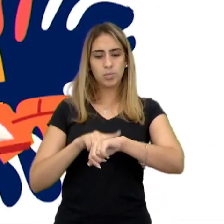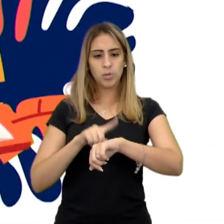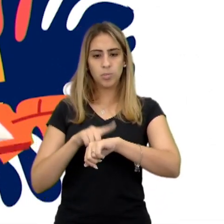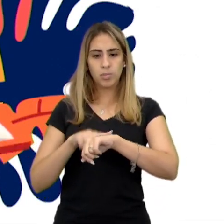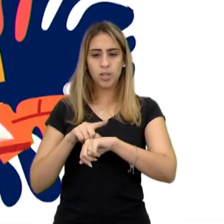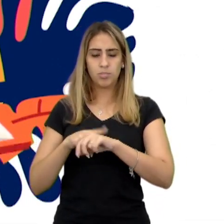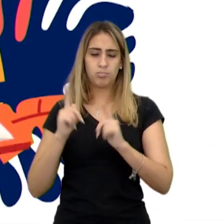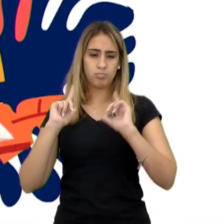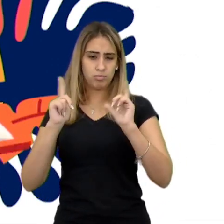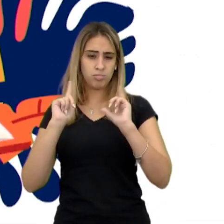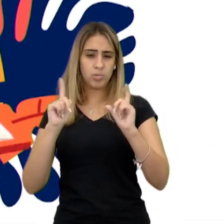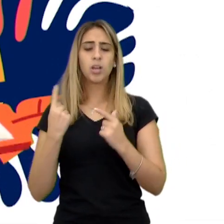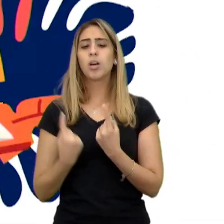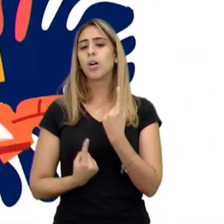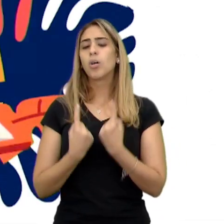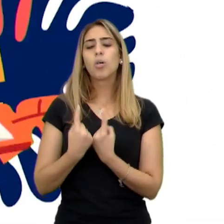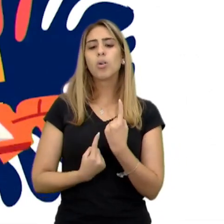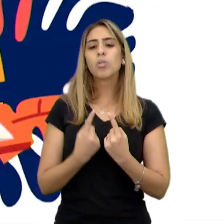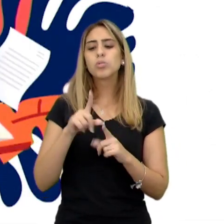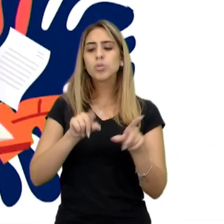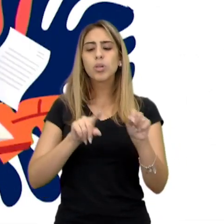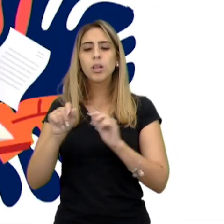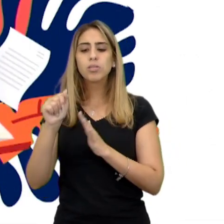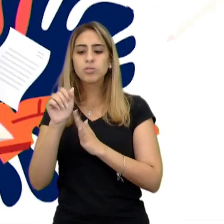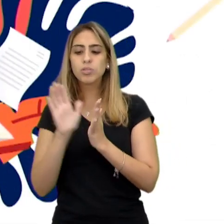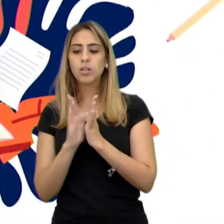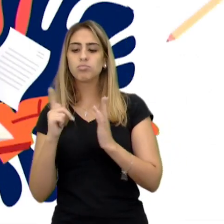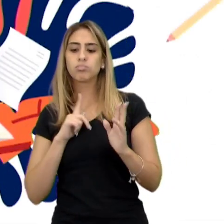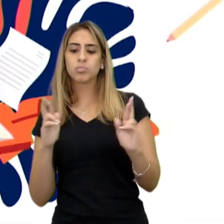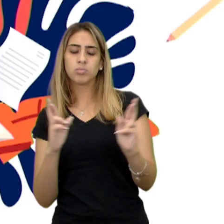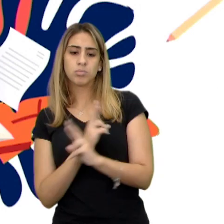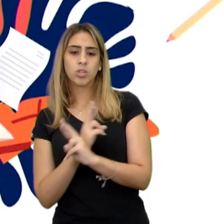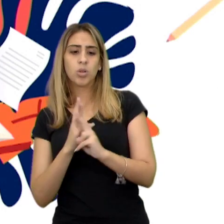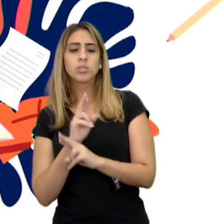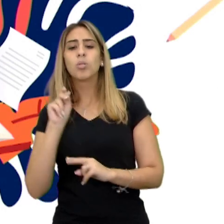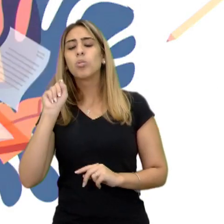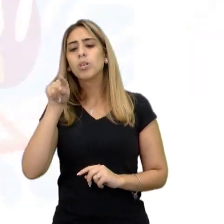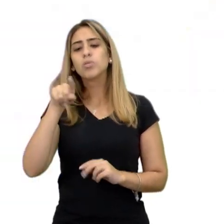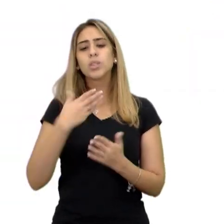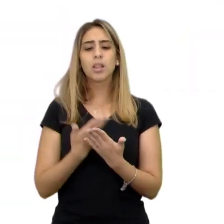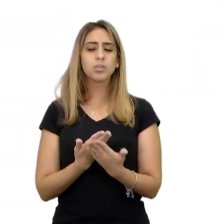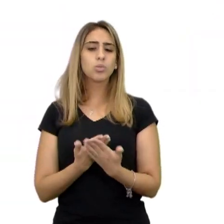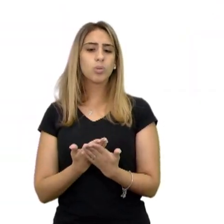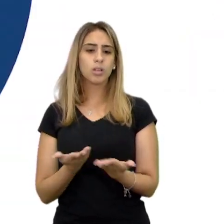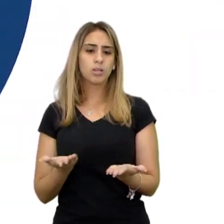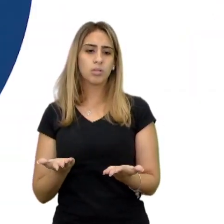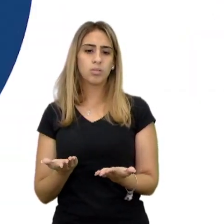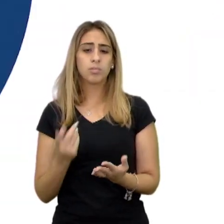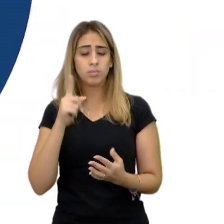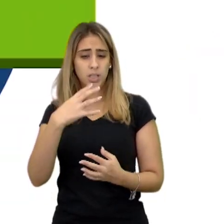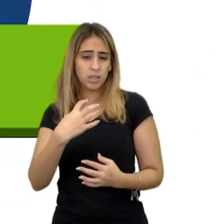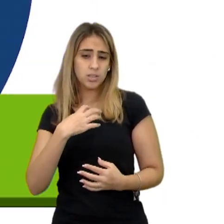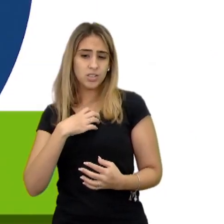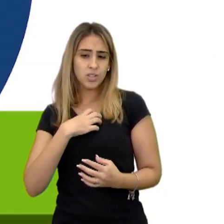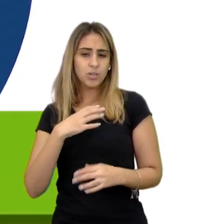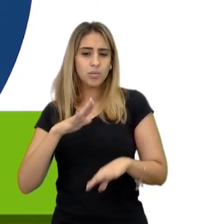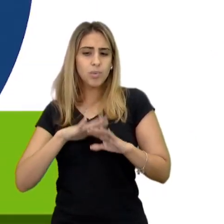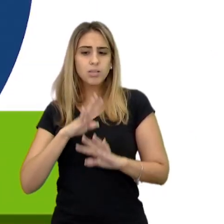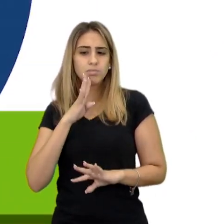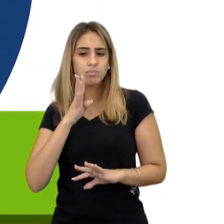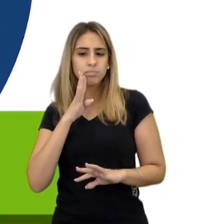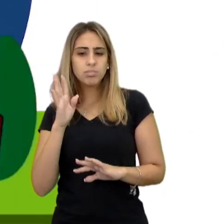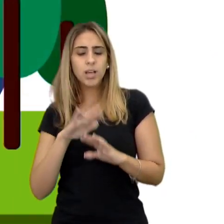lazer, que tal escolher atividades que tenham alguma relação com o que você está estudando? Dessa forma, mais